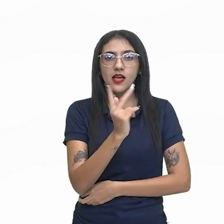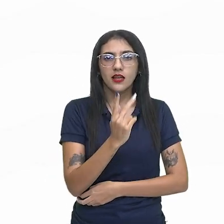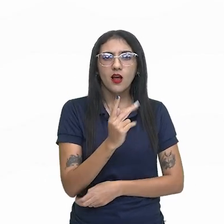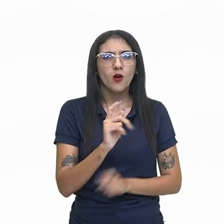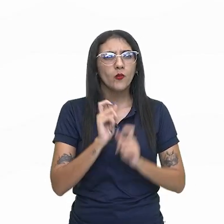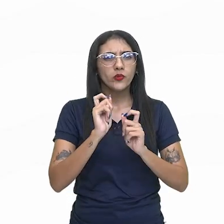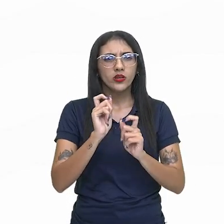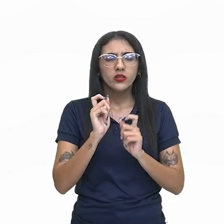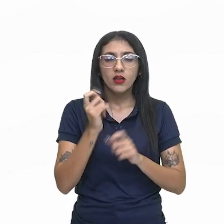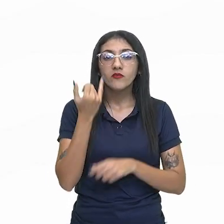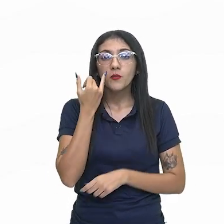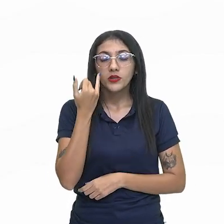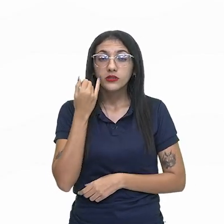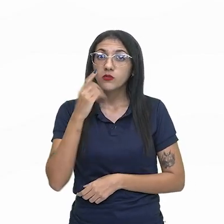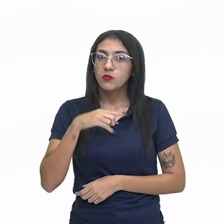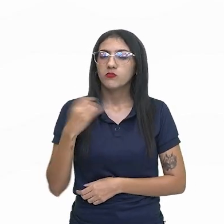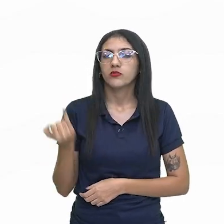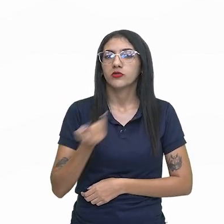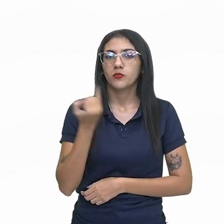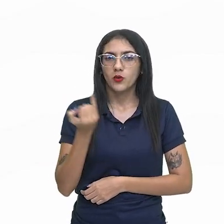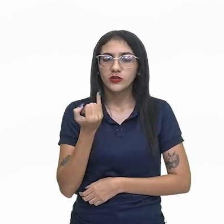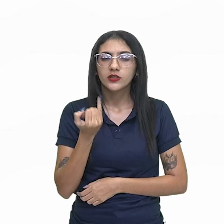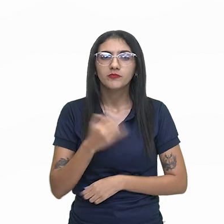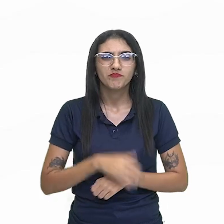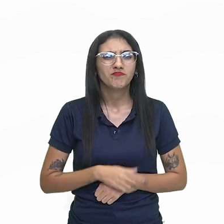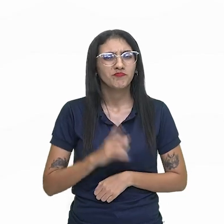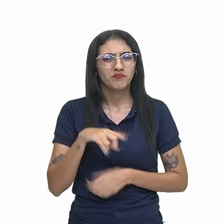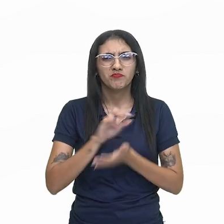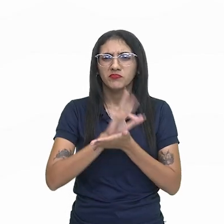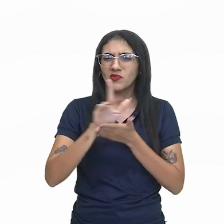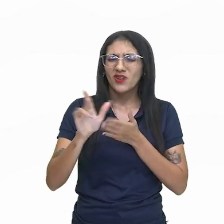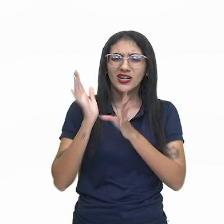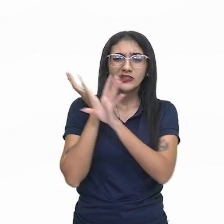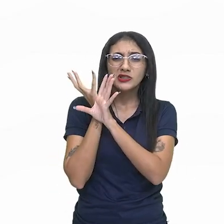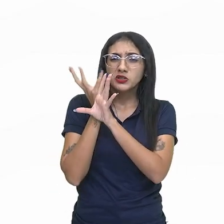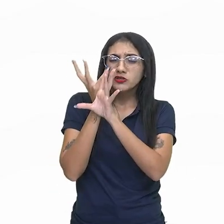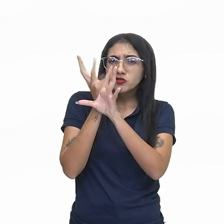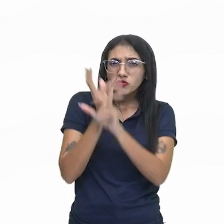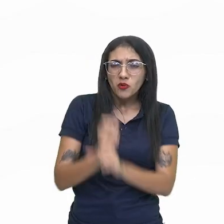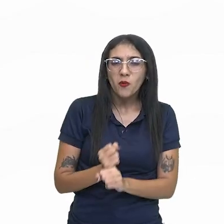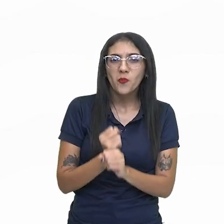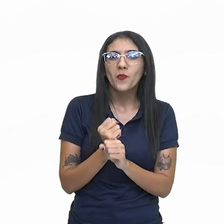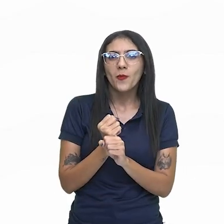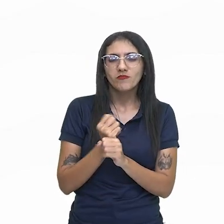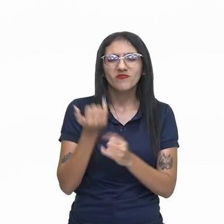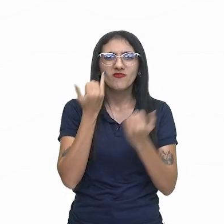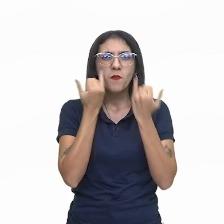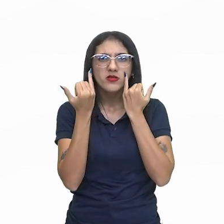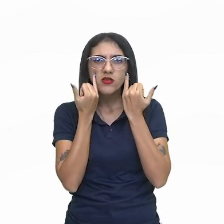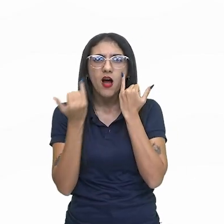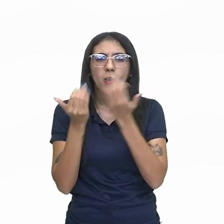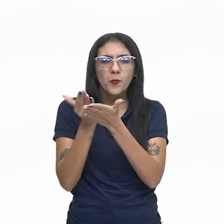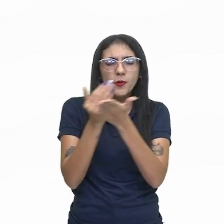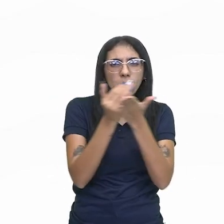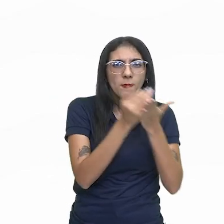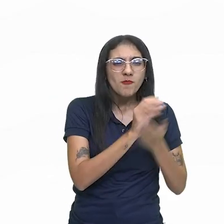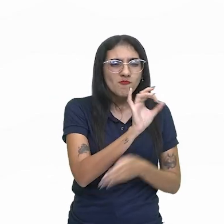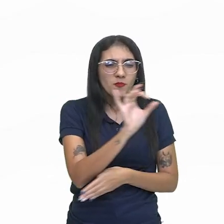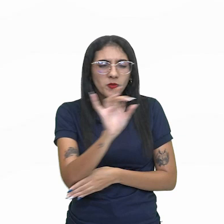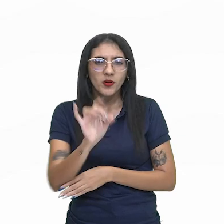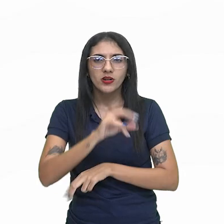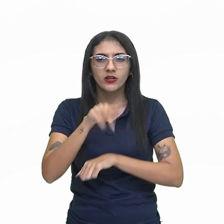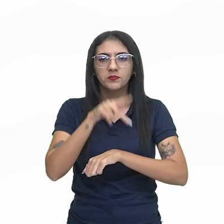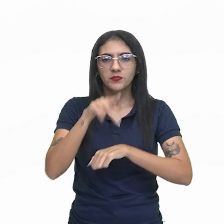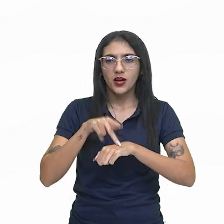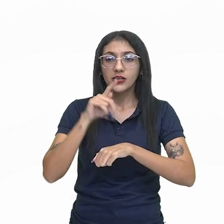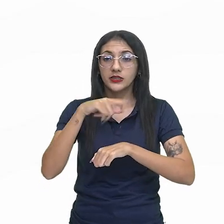é uma informação importante, que ela traz ali uma série de cálculos matemáticos com dados de cada país,